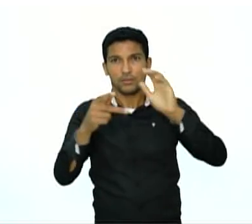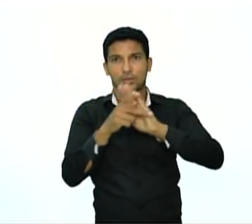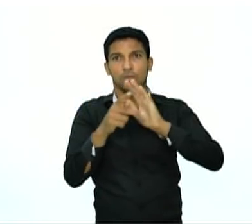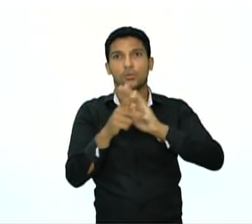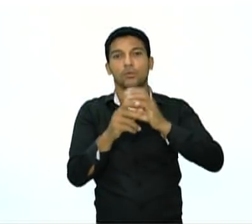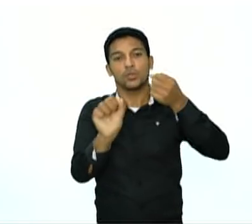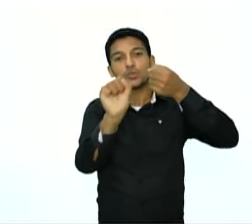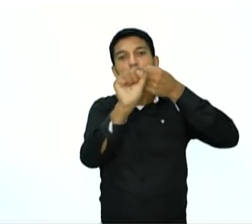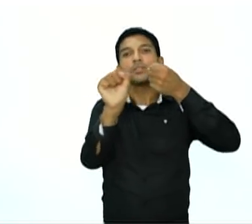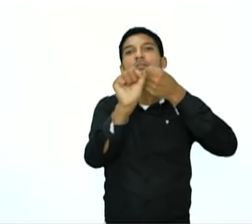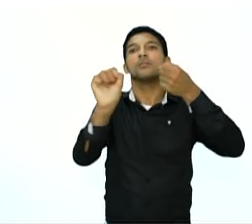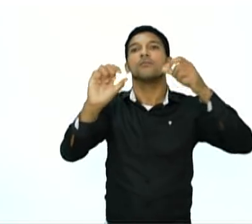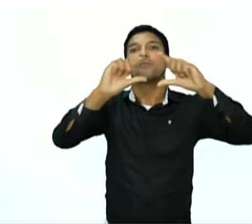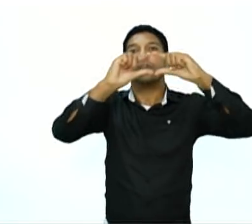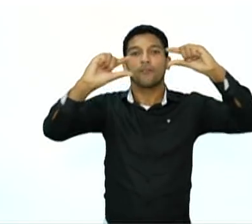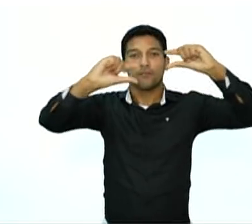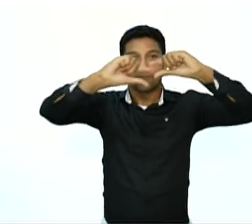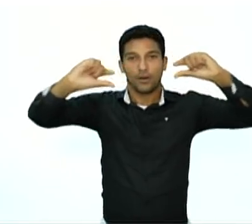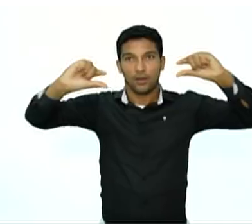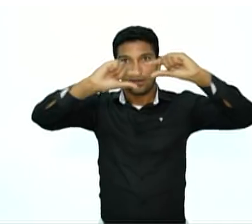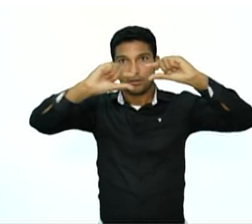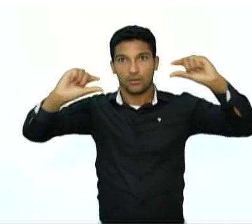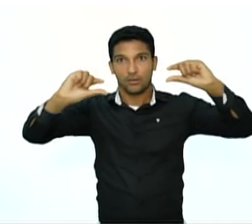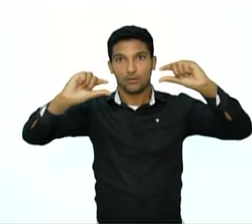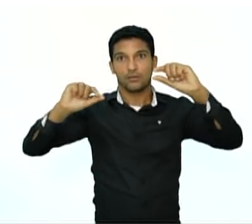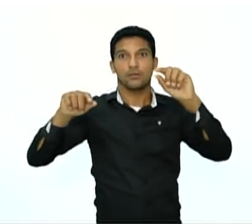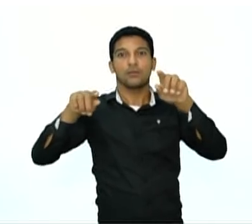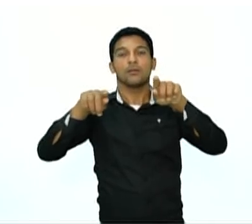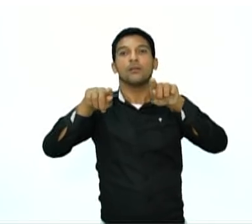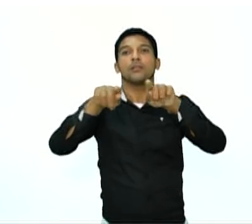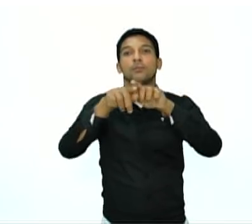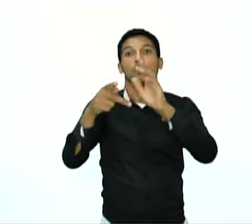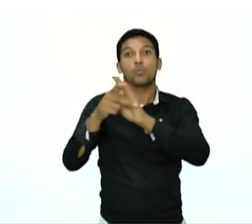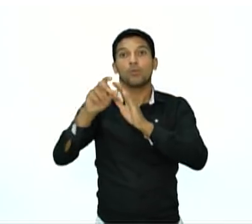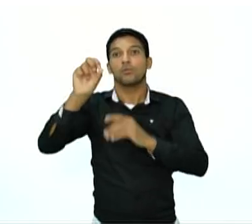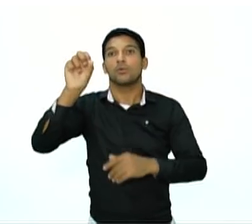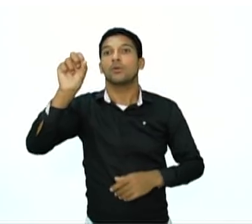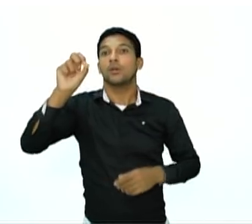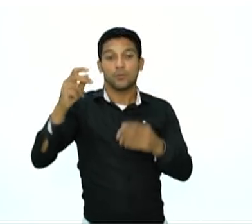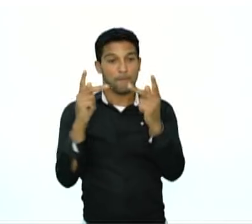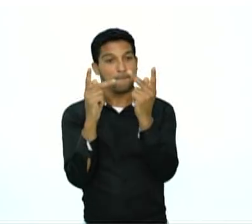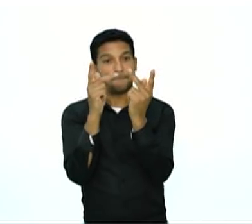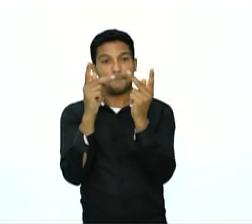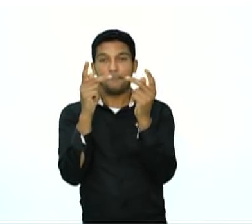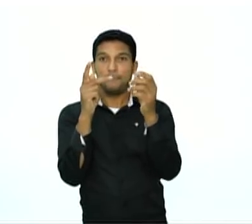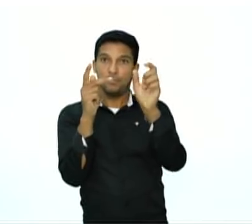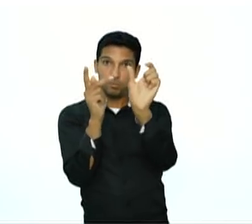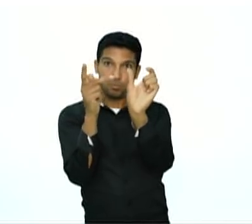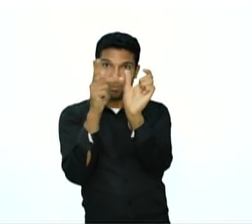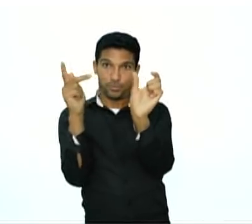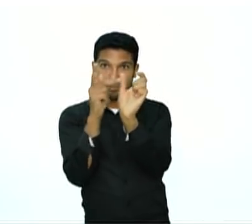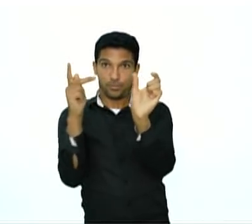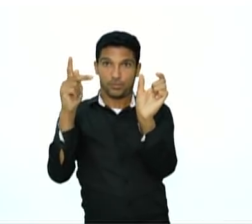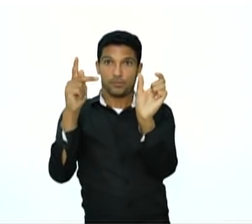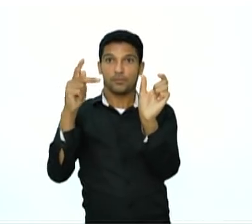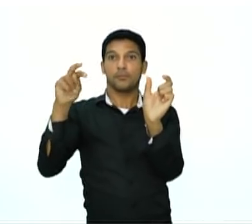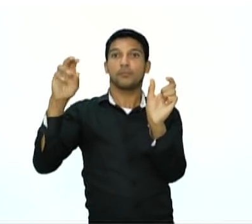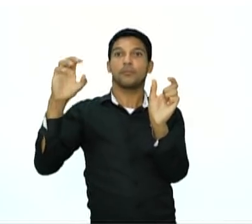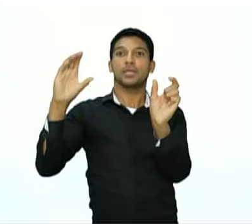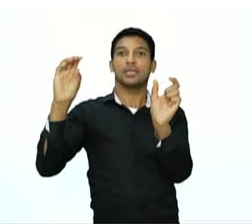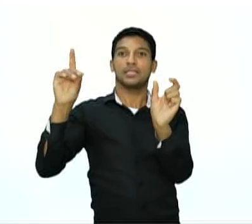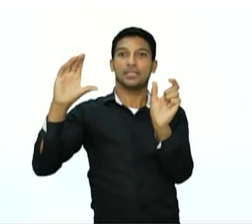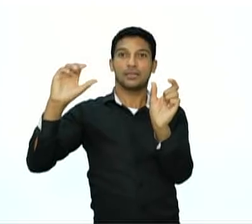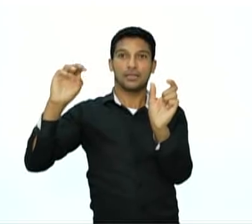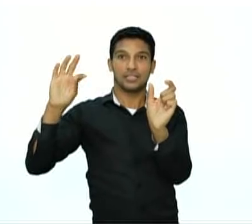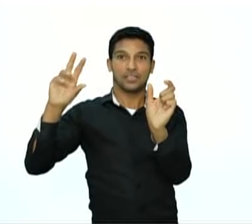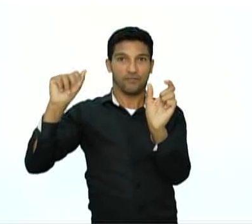as funções das orações subordinadas substantivas subjetivas e predicativas. Quanto nome difícil, né? Mas eu tenho certeza que